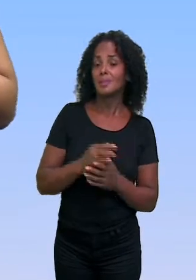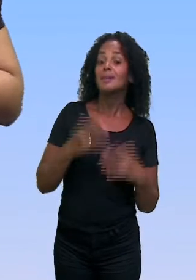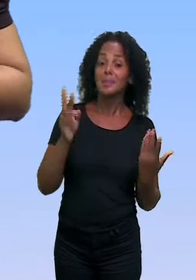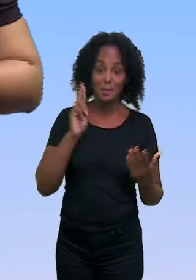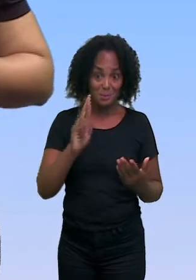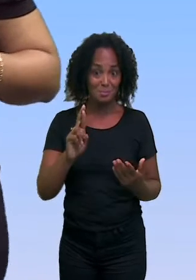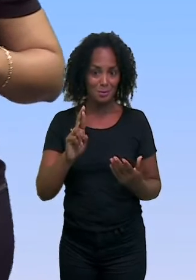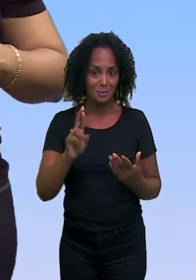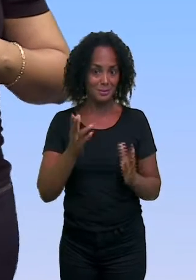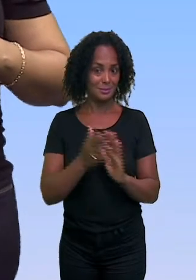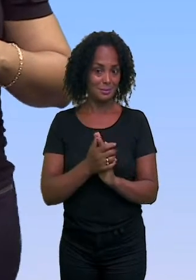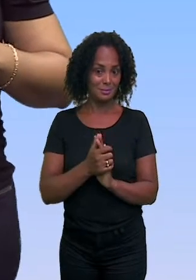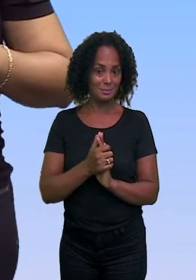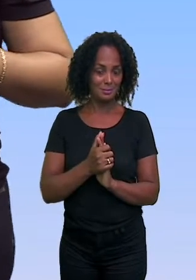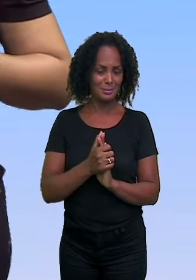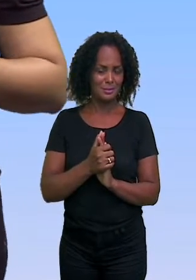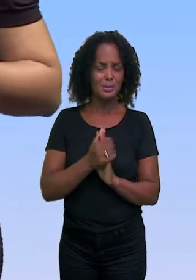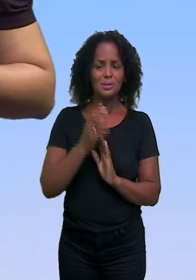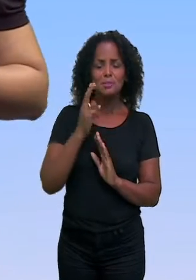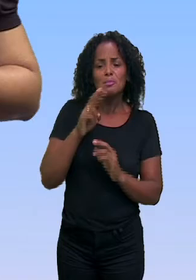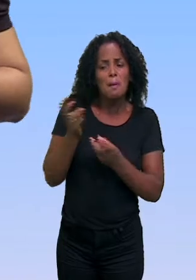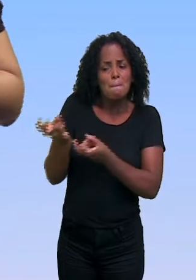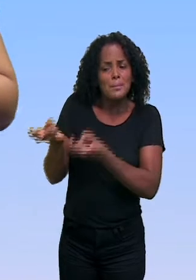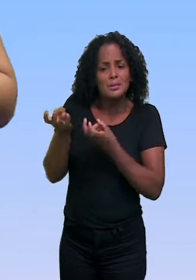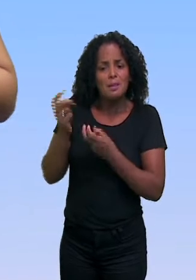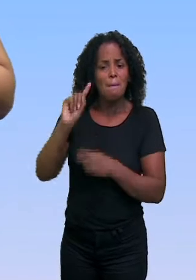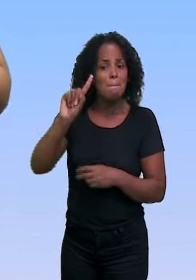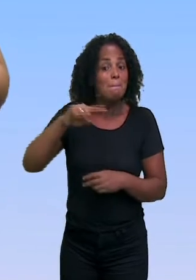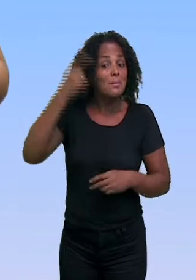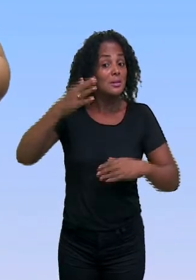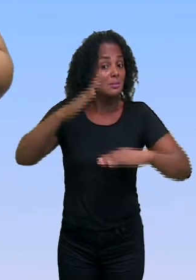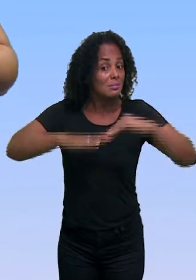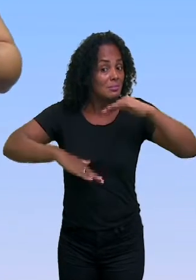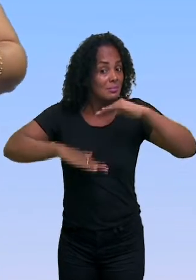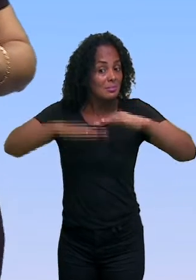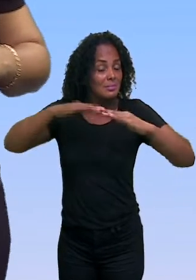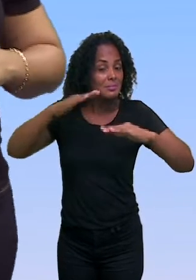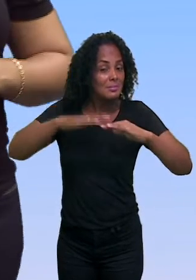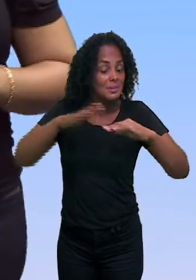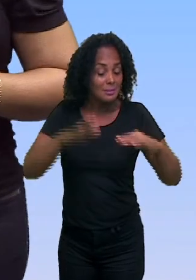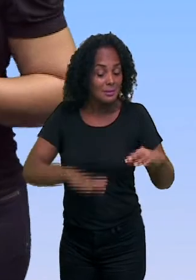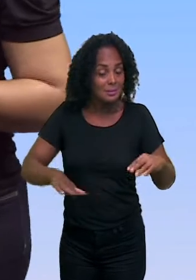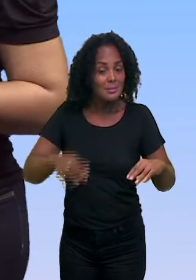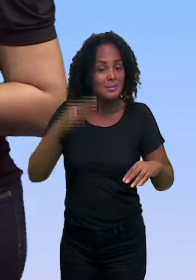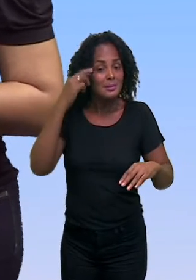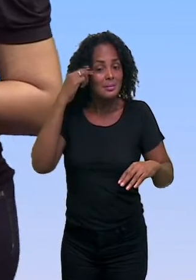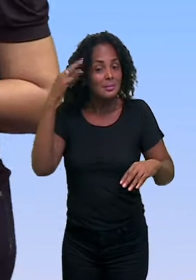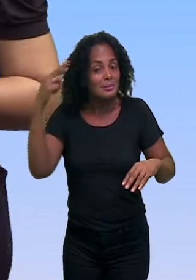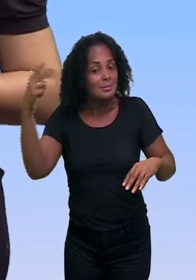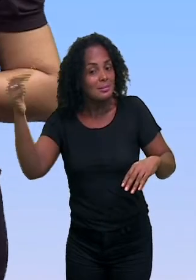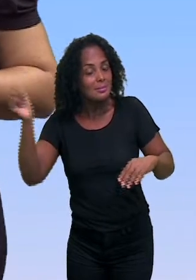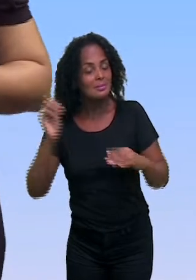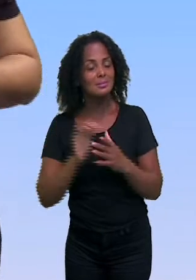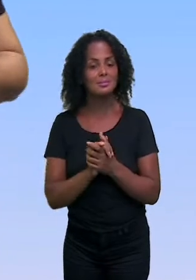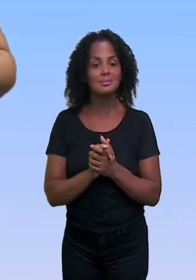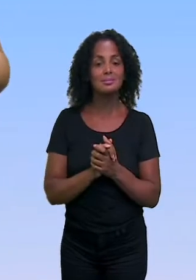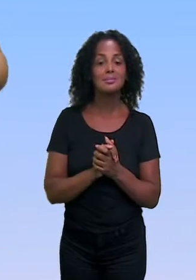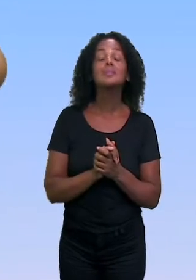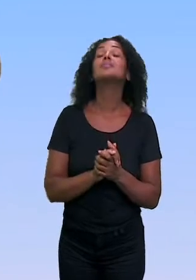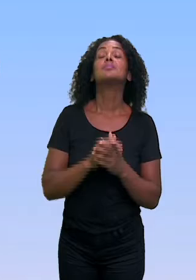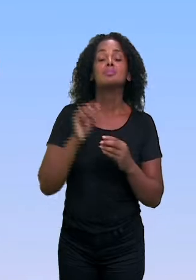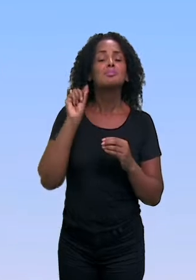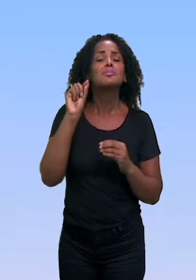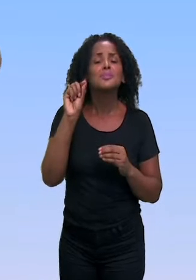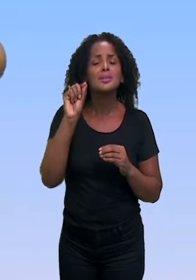resposta logo de cara né Agora vamos observar a próxima profissão que Mary está sonhando bom e que